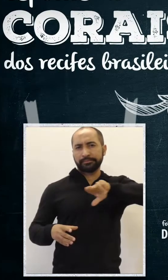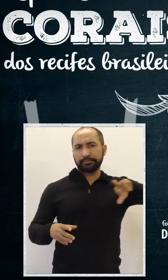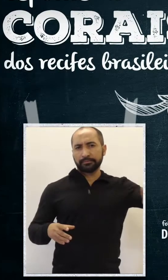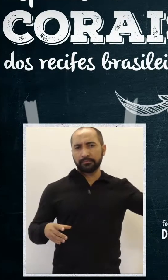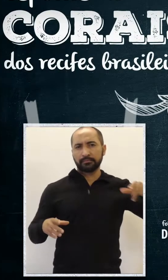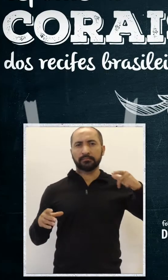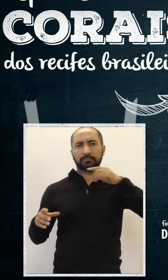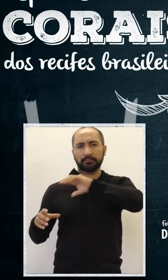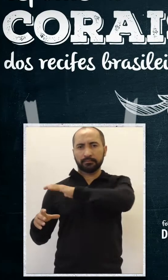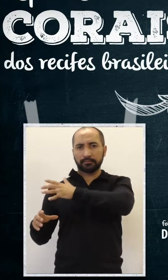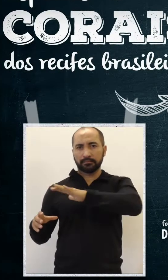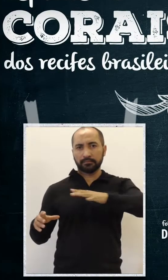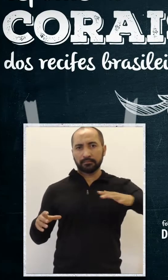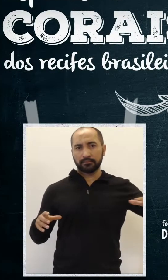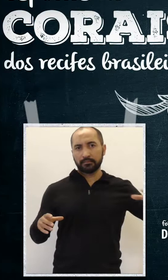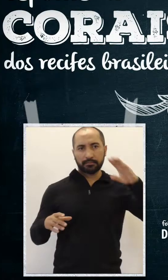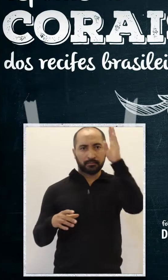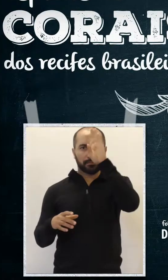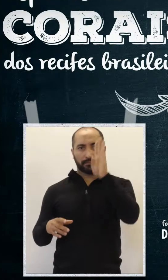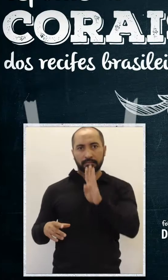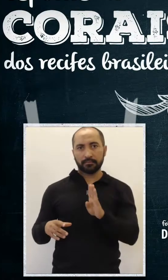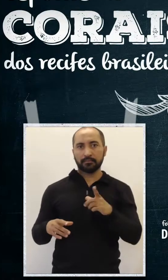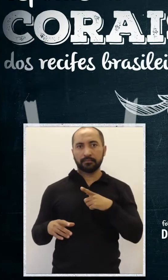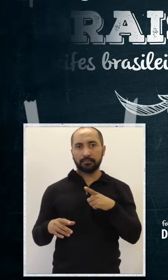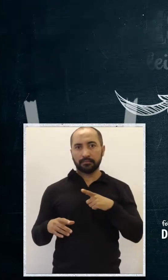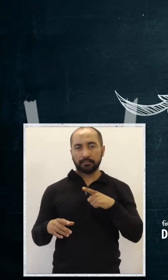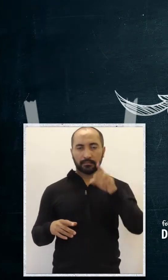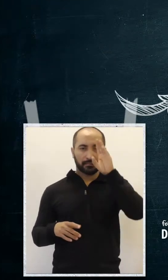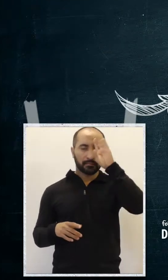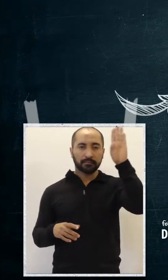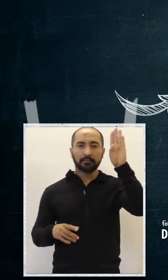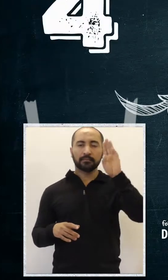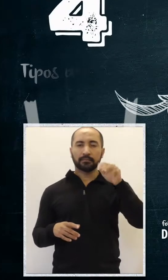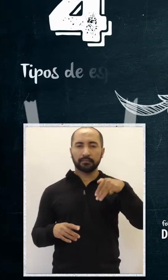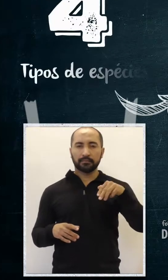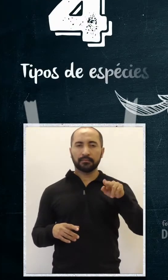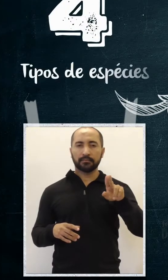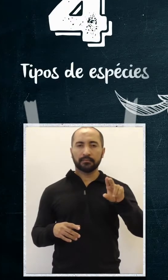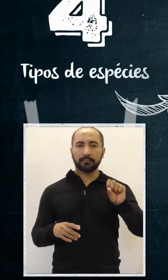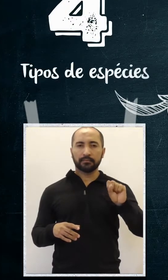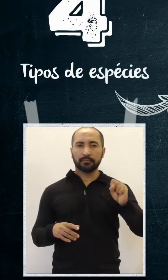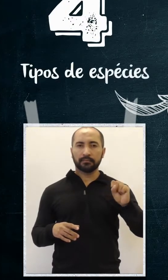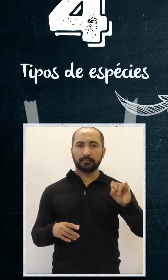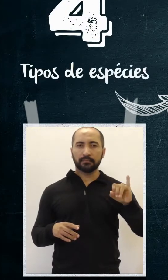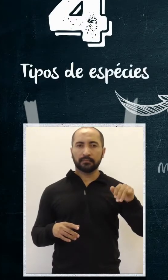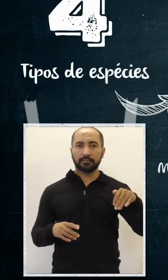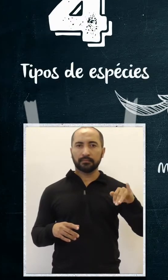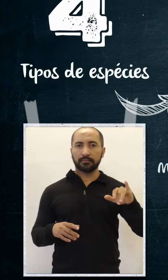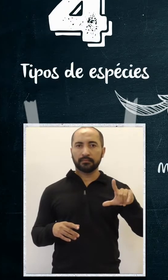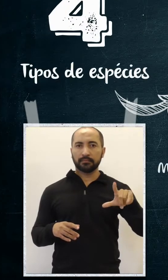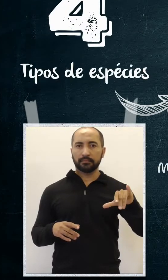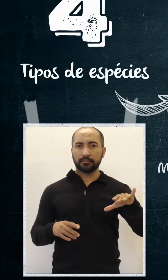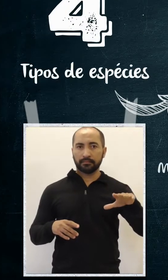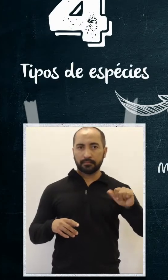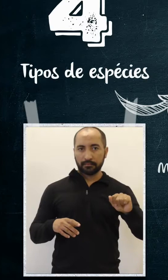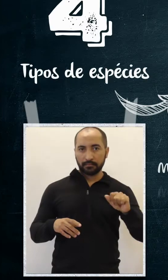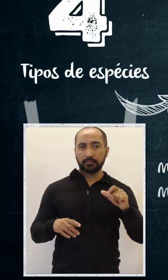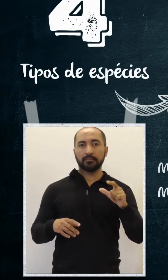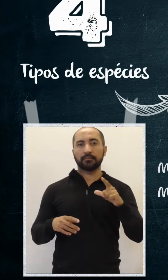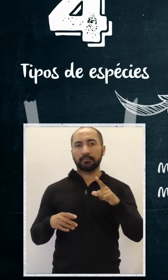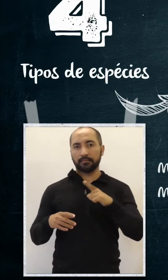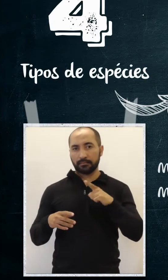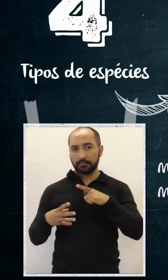dos principais construtores recifais do país. Atualmente, o gênero contém 4 espécies, que são Mucismilia